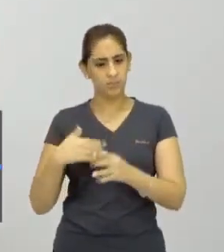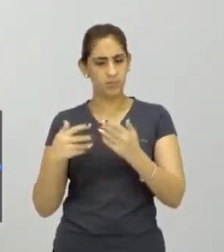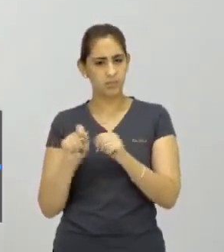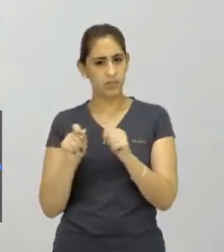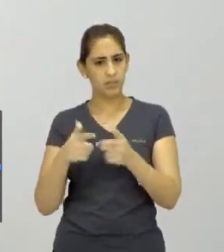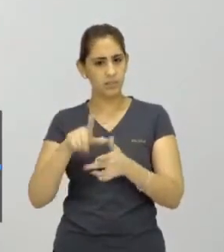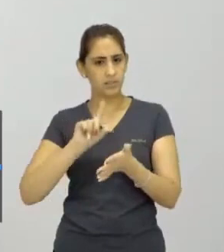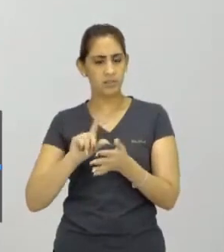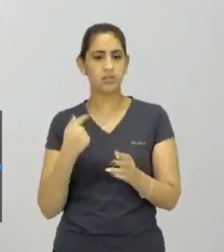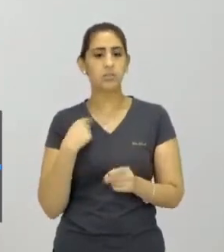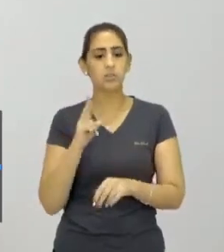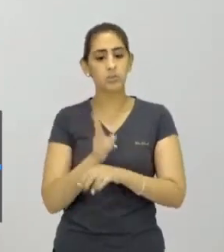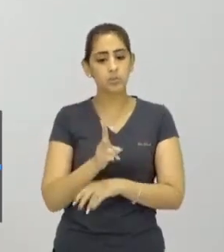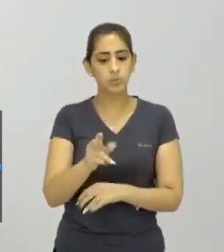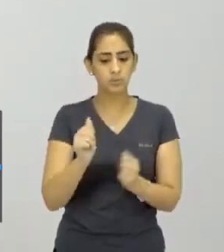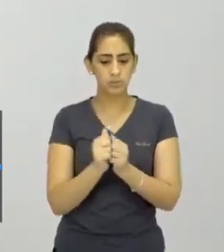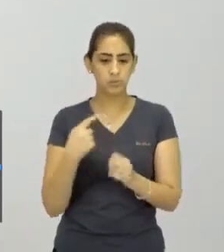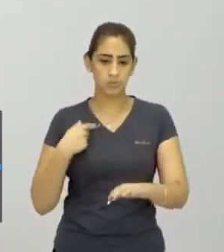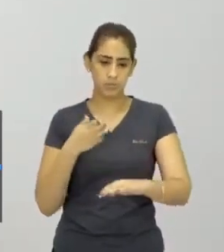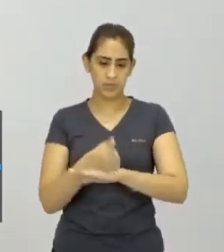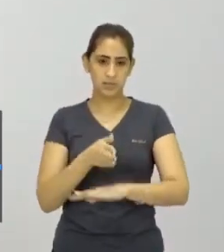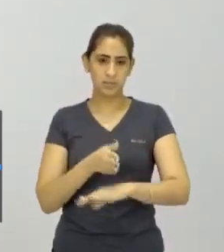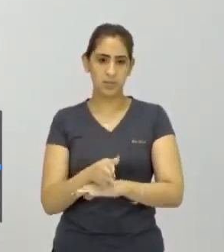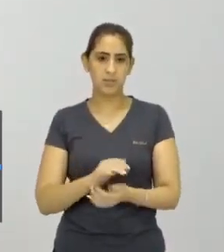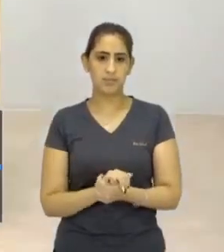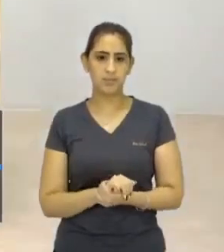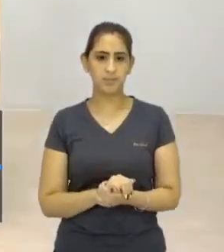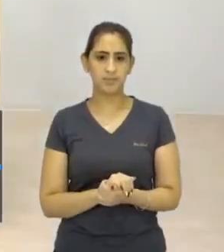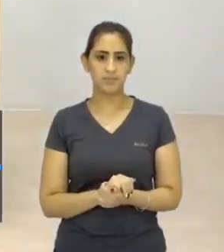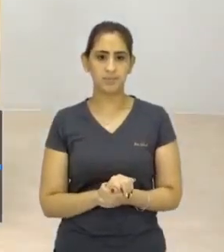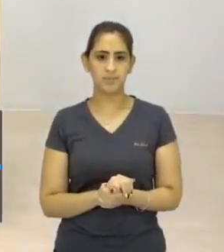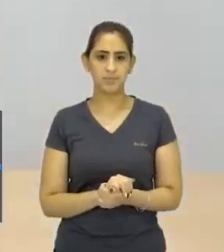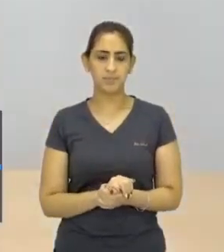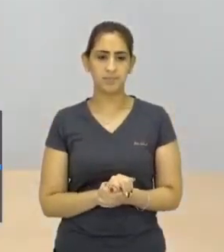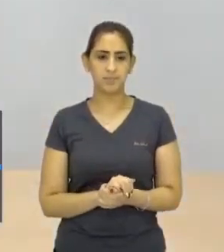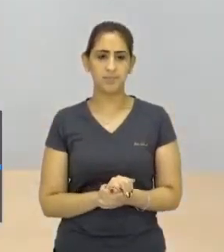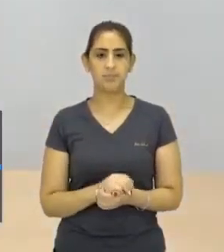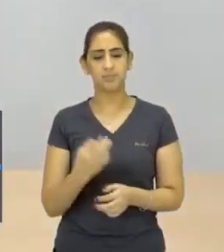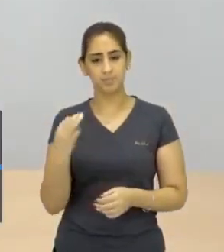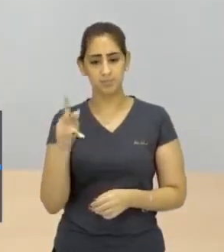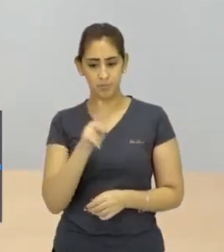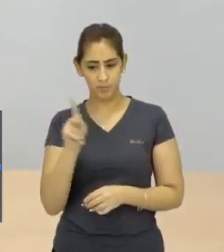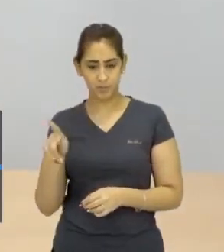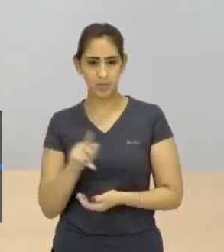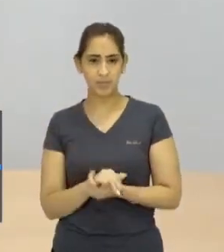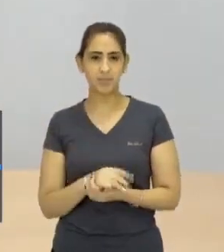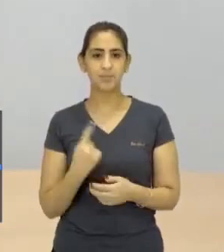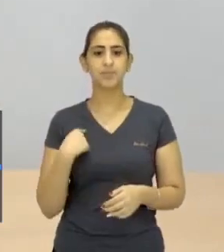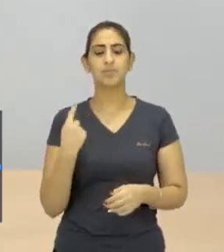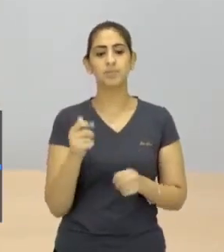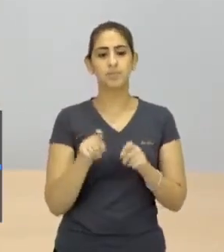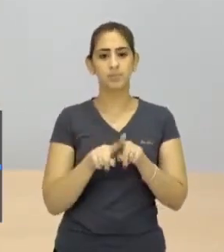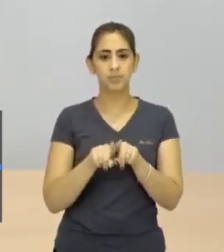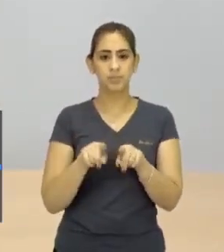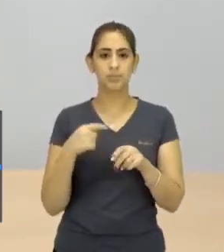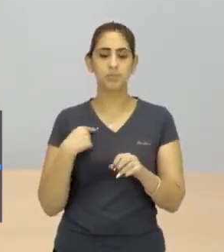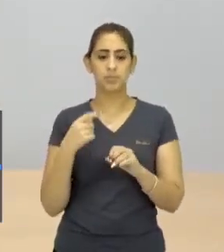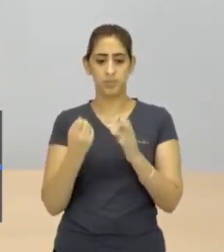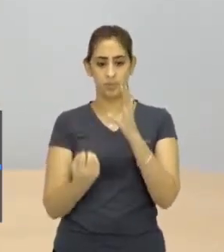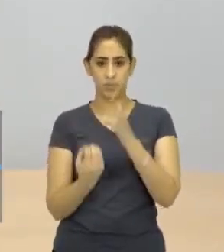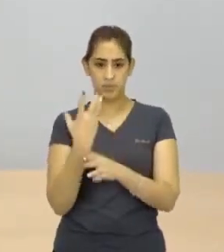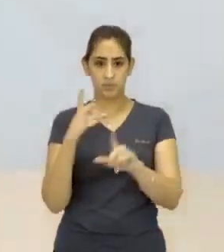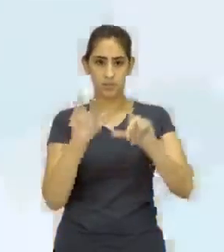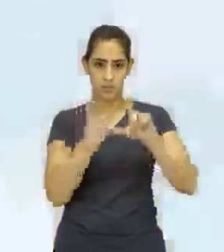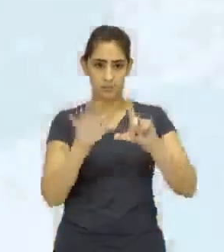que continuam aqui junto com a gente participando, tá bom? Certo, professora Inês? Isso mesmo. Também vai aparecer para você aí embaixo o